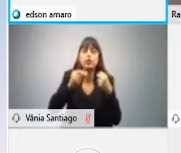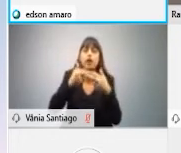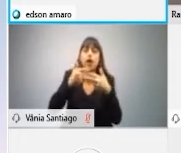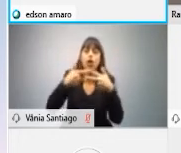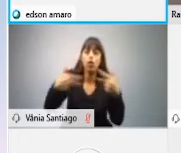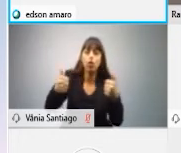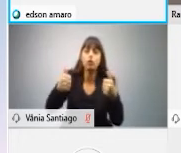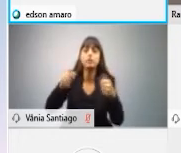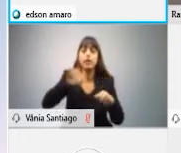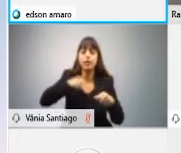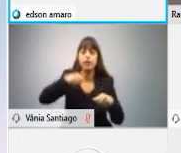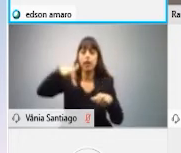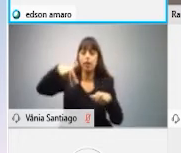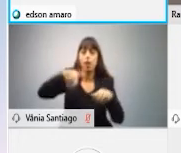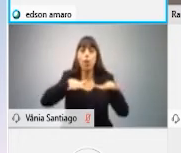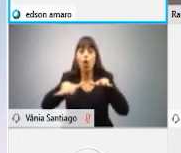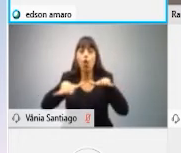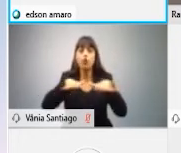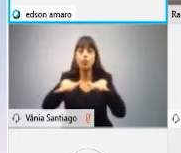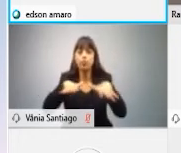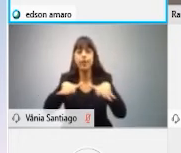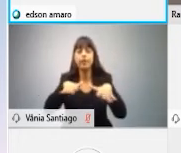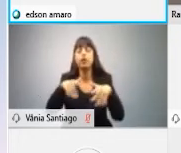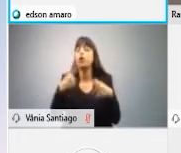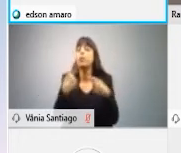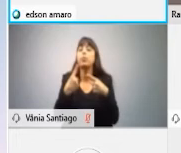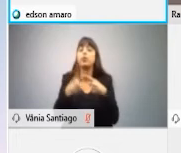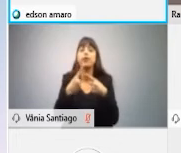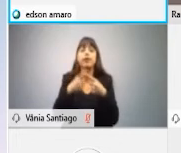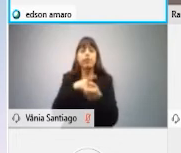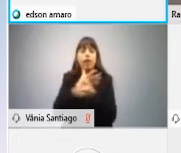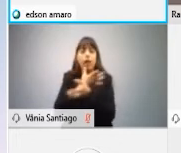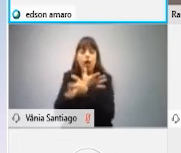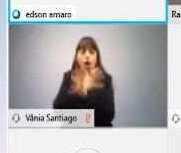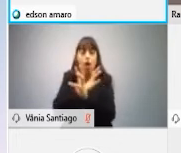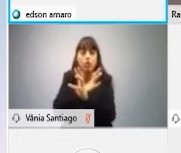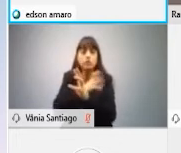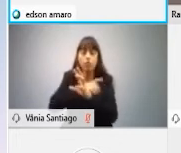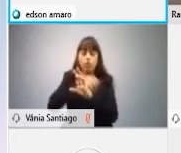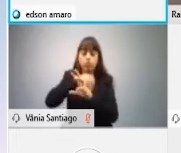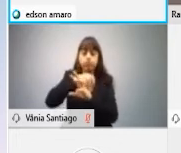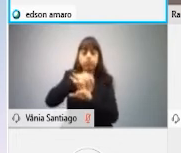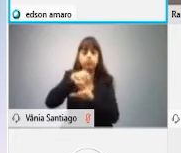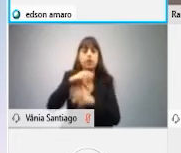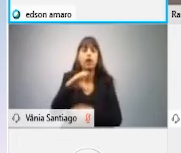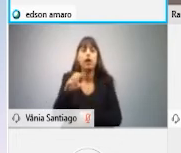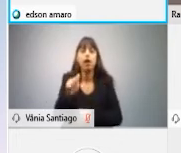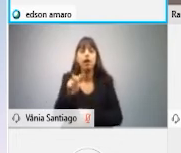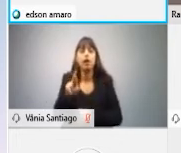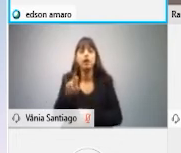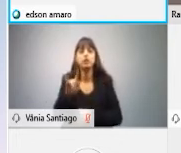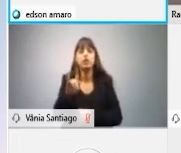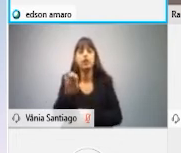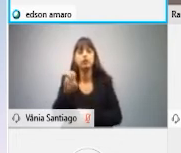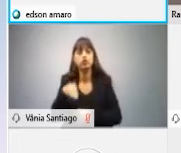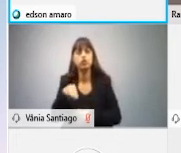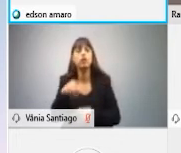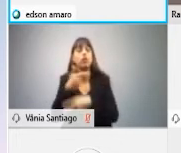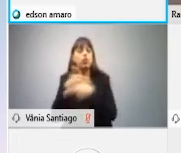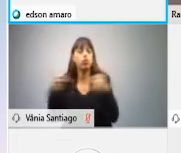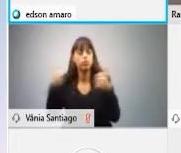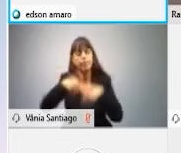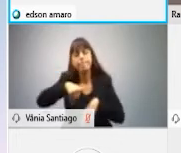estresse de movimento? A cartilagem, como ela é composta, quer dizer, os nossos tecidos, como foram feitos, que desembocam, claro, numa